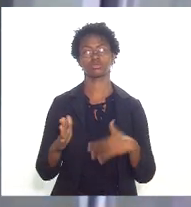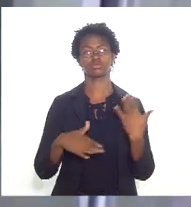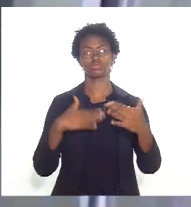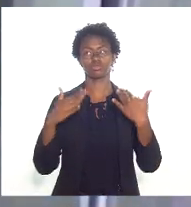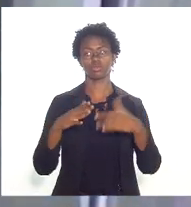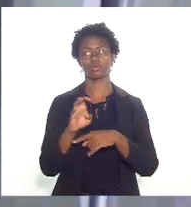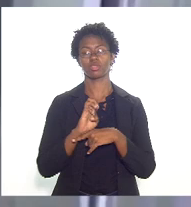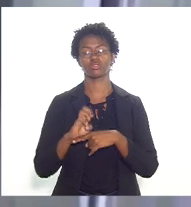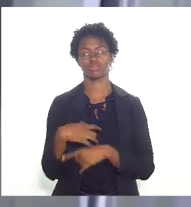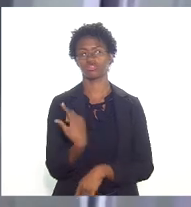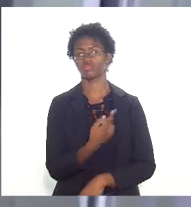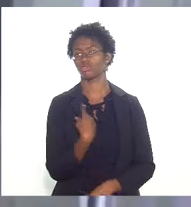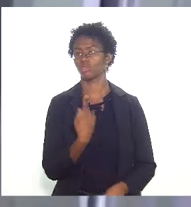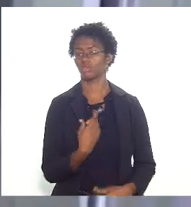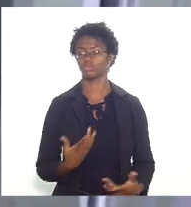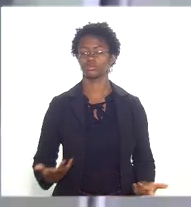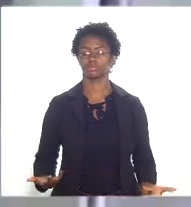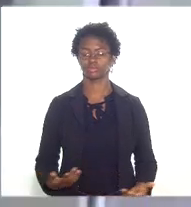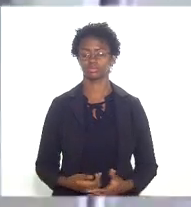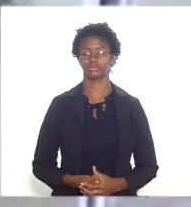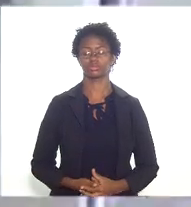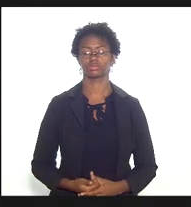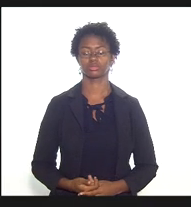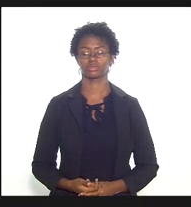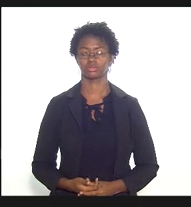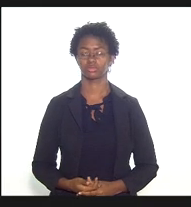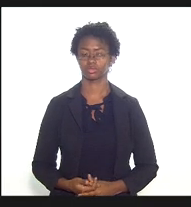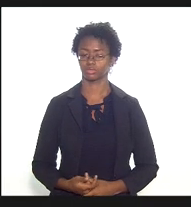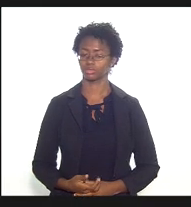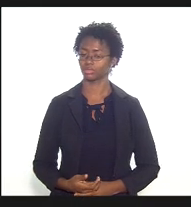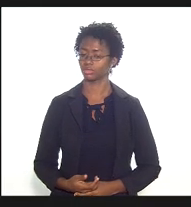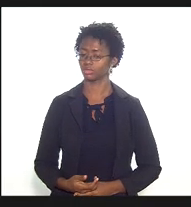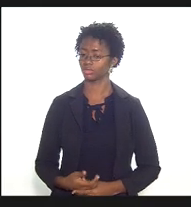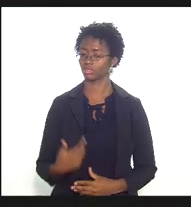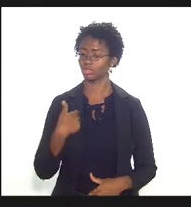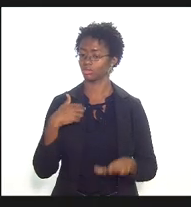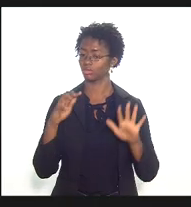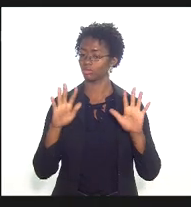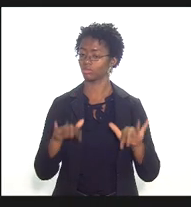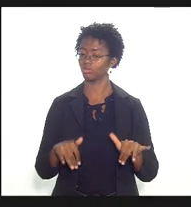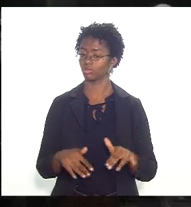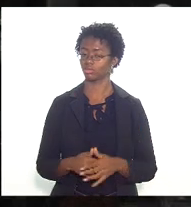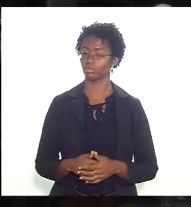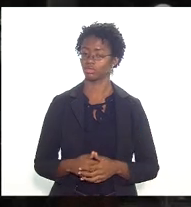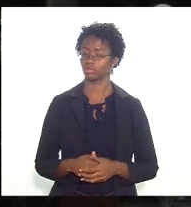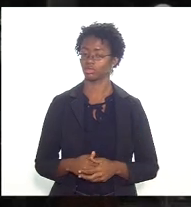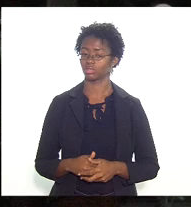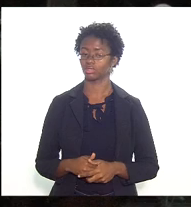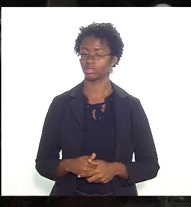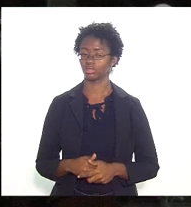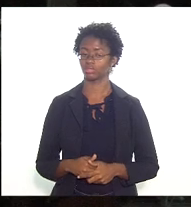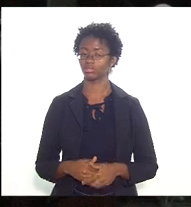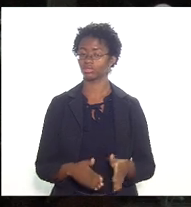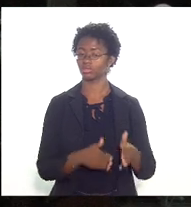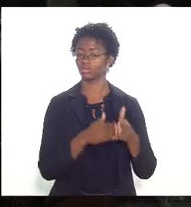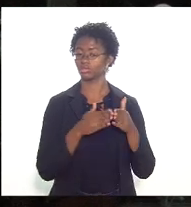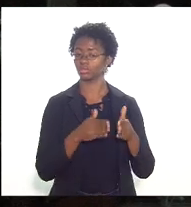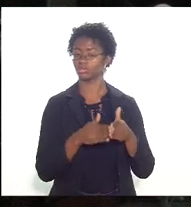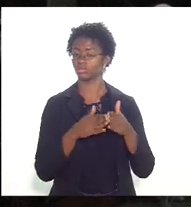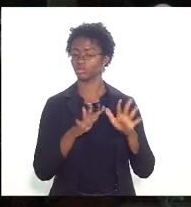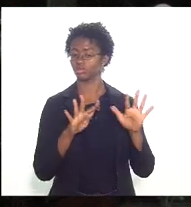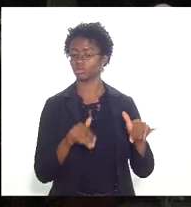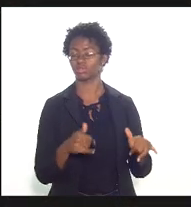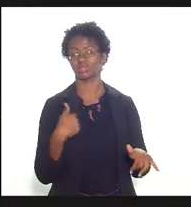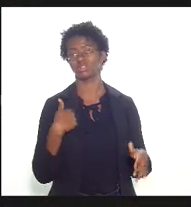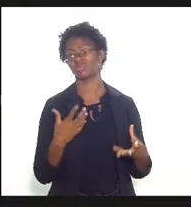desenvolvimento de uma cidade é preciso que se diga aqui Deputado Roberto e por favor para concluir a deputado aqui tem